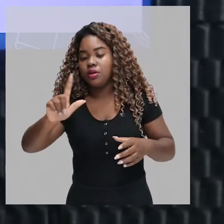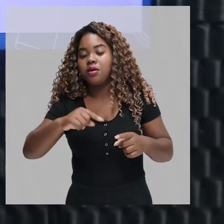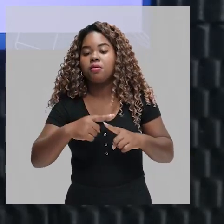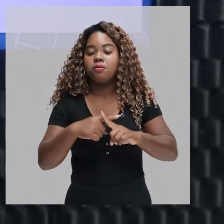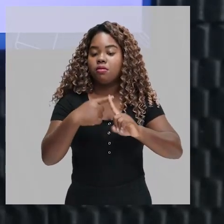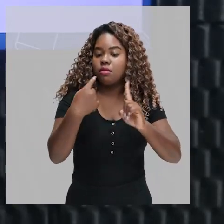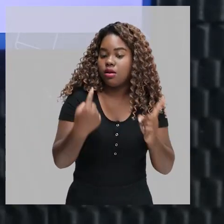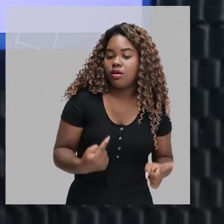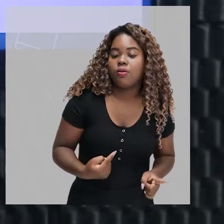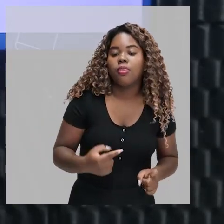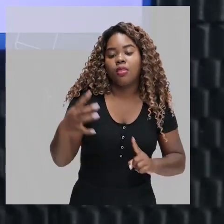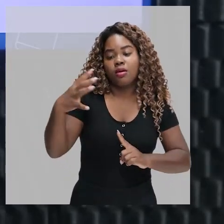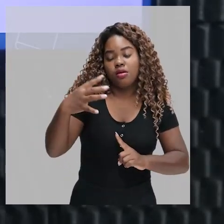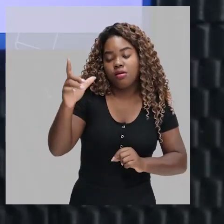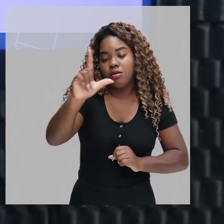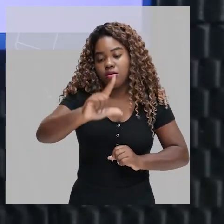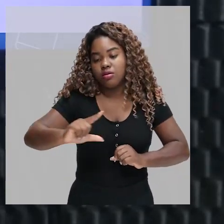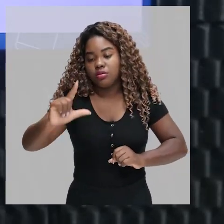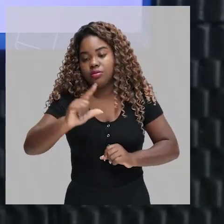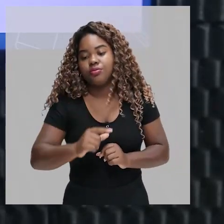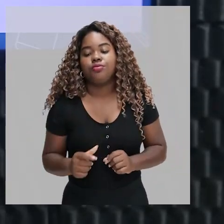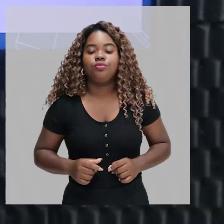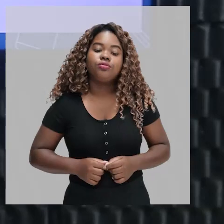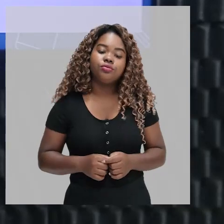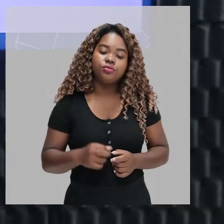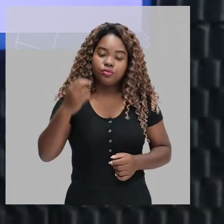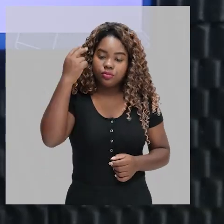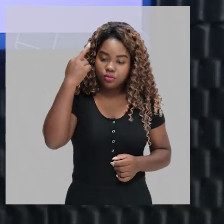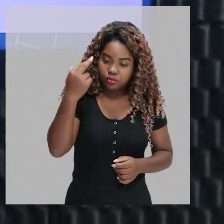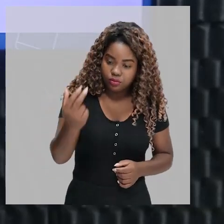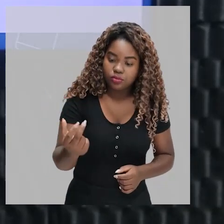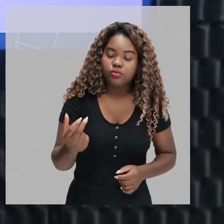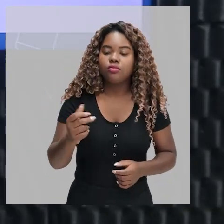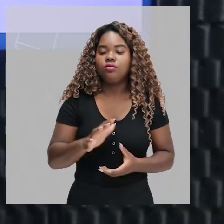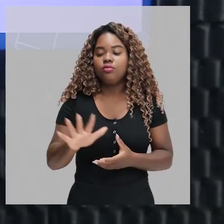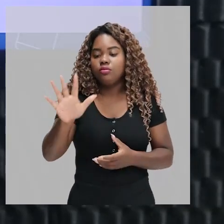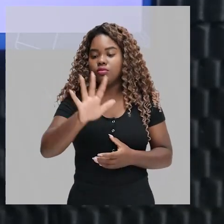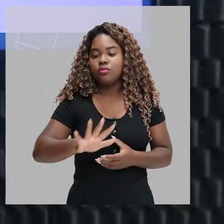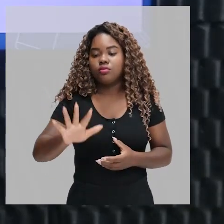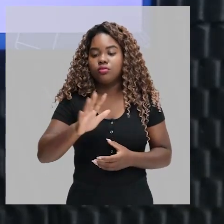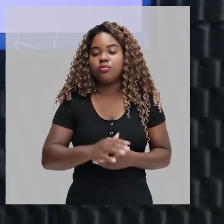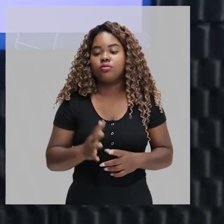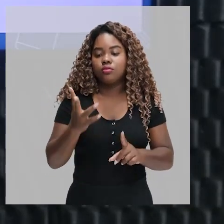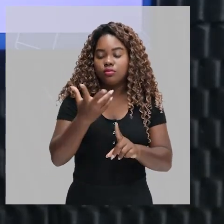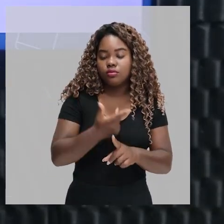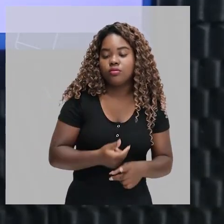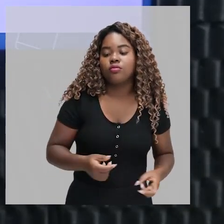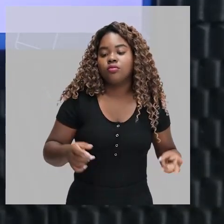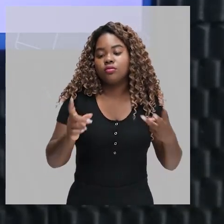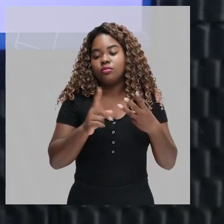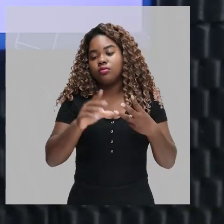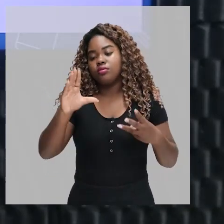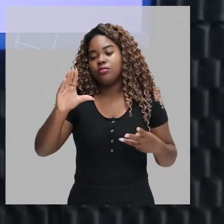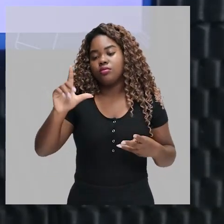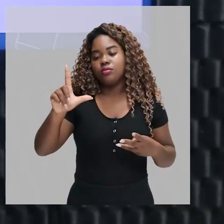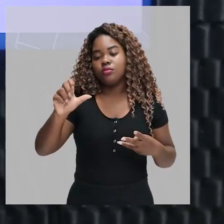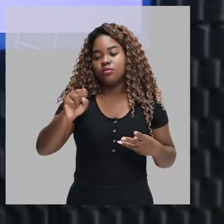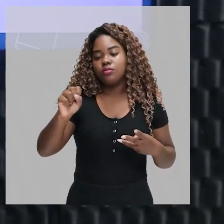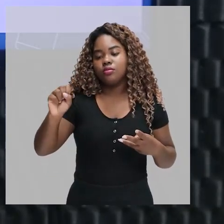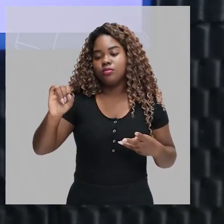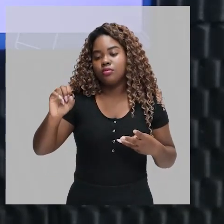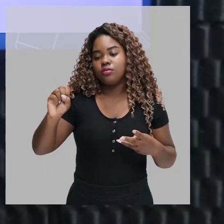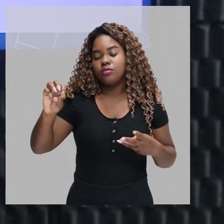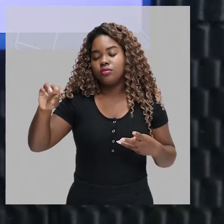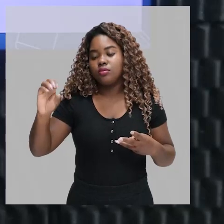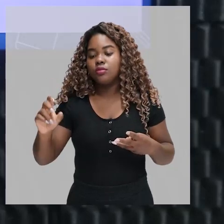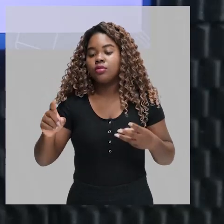grandes influências na literatura né na história de modo geral história da arte aí nós temos o classicismo depois